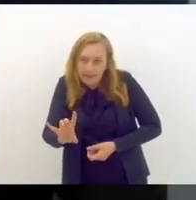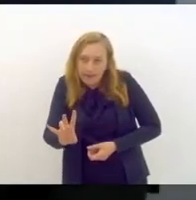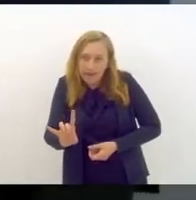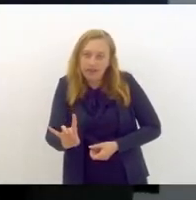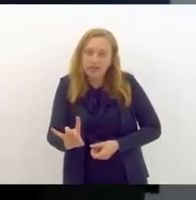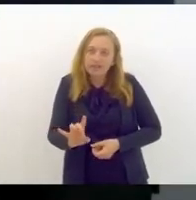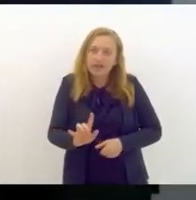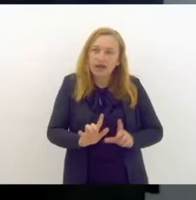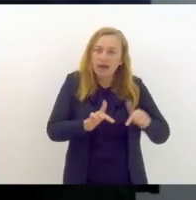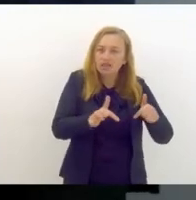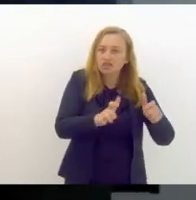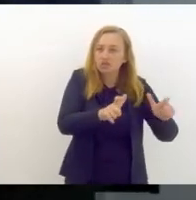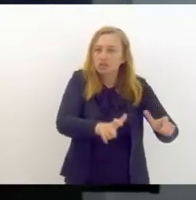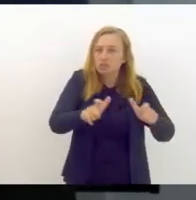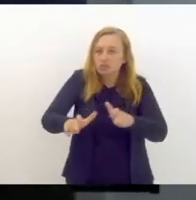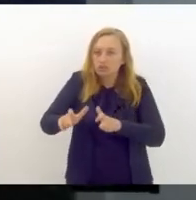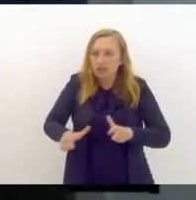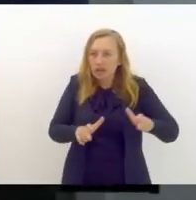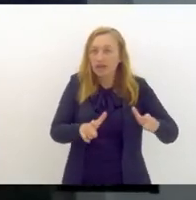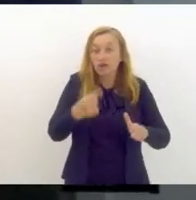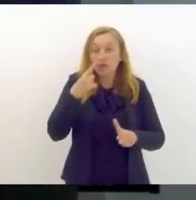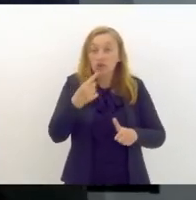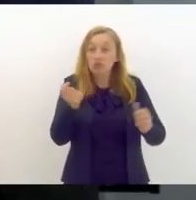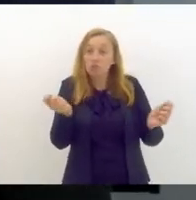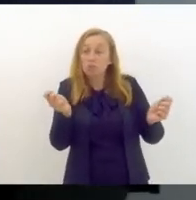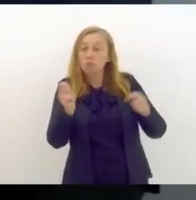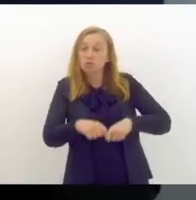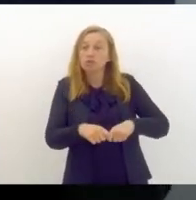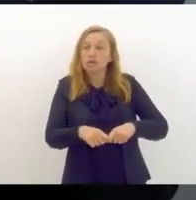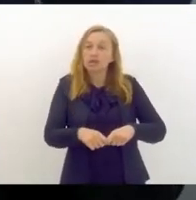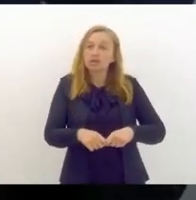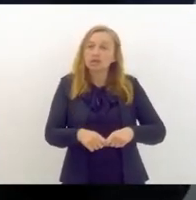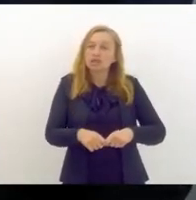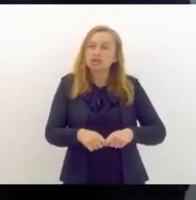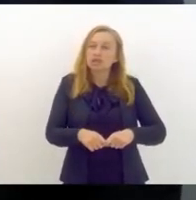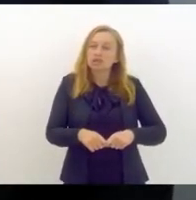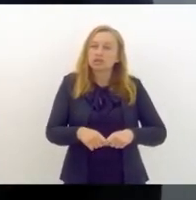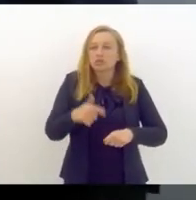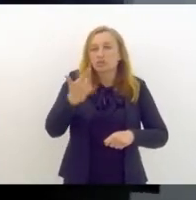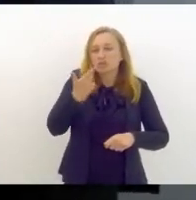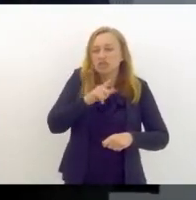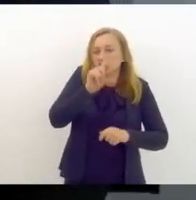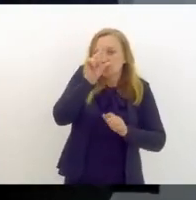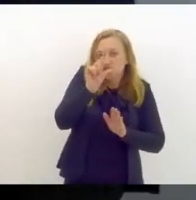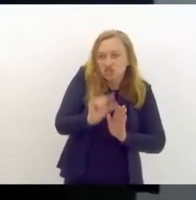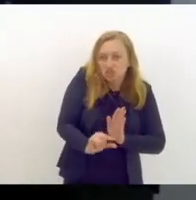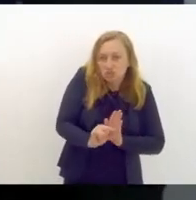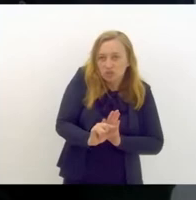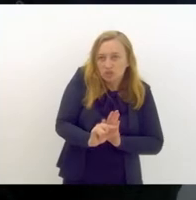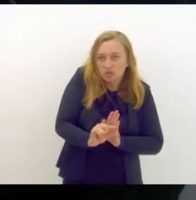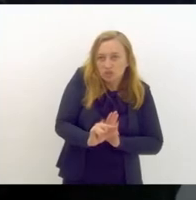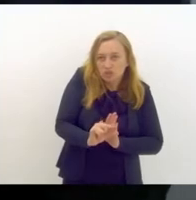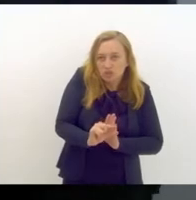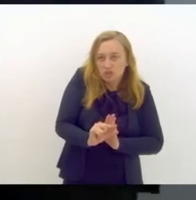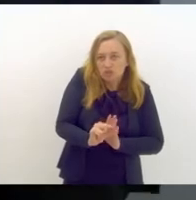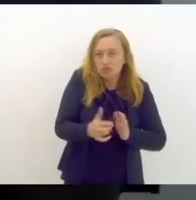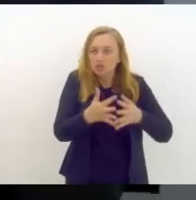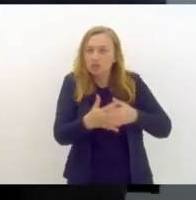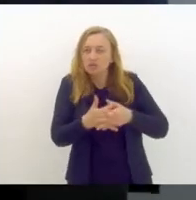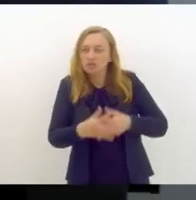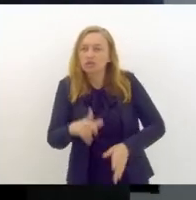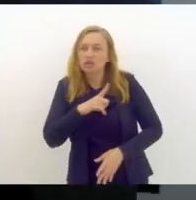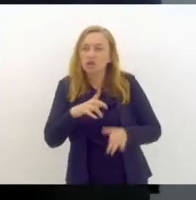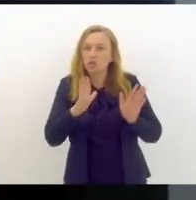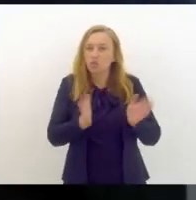do território, e aí que eu vejo a possibilidade de a gente conseguir diminuir ou dirimir os conflitos que existem